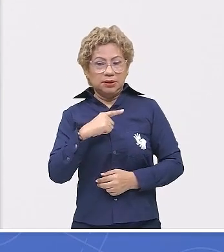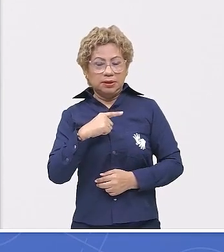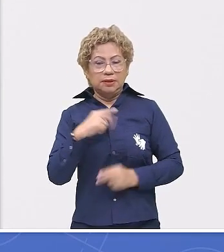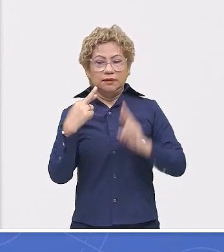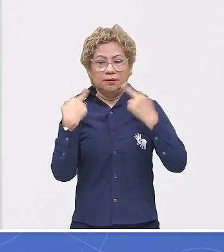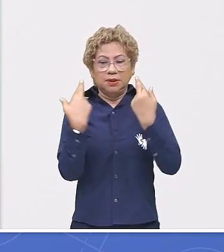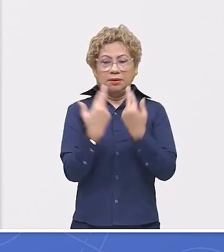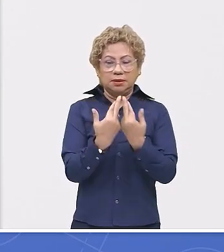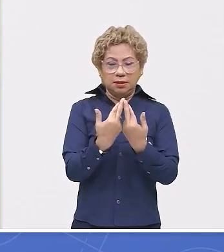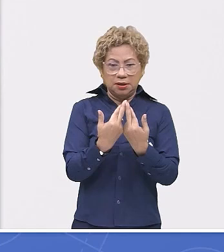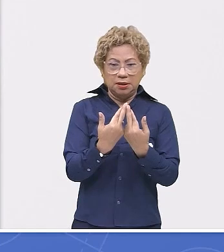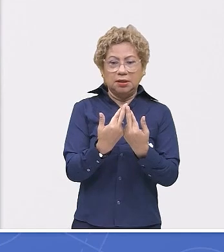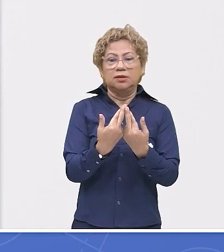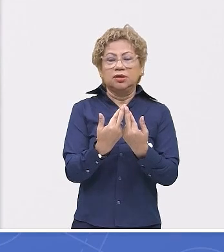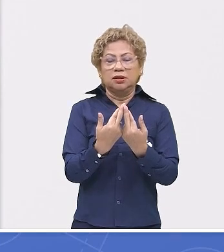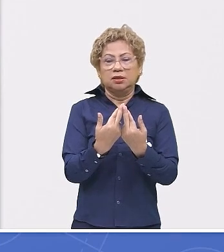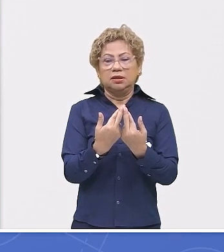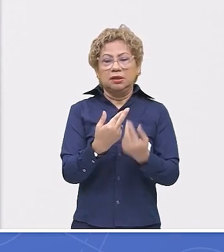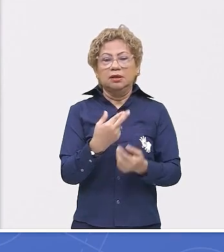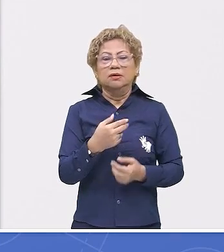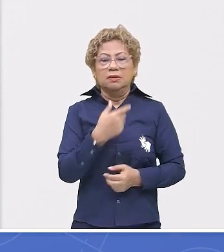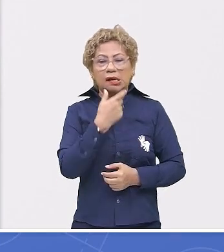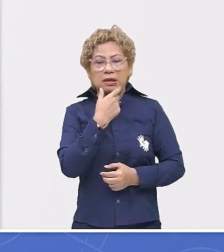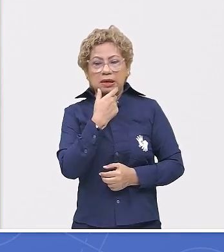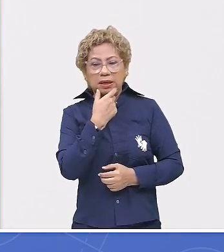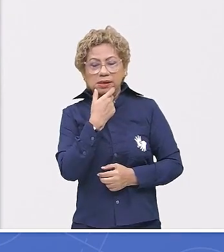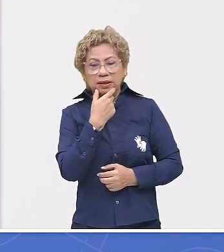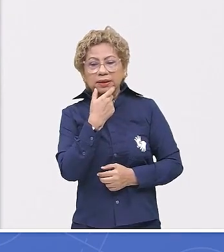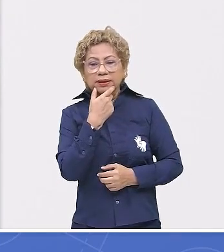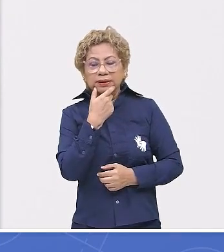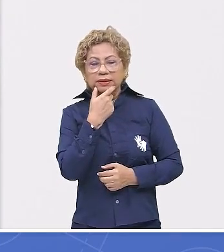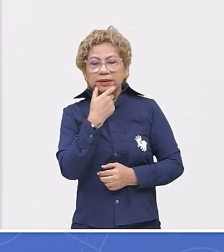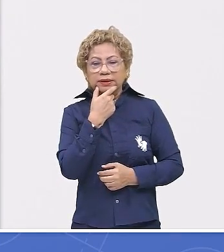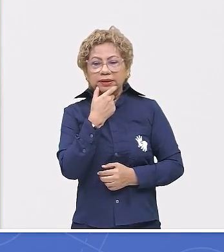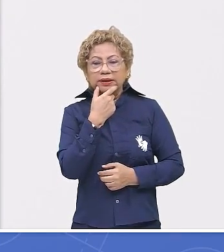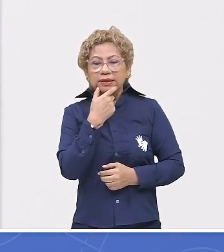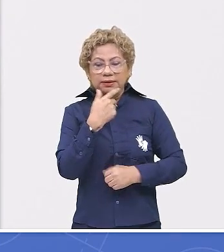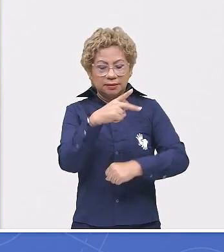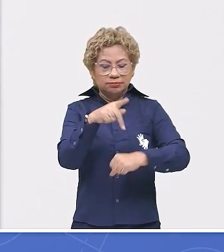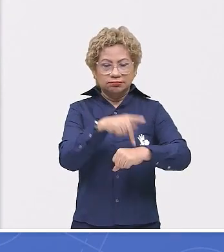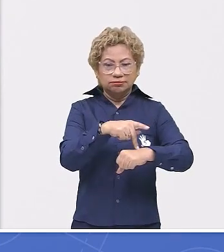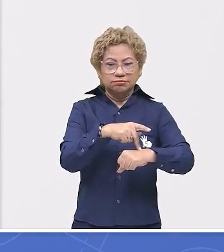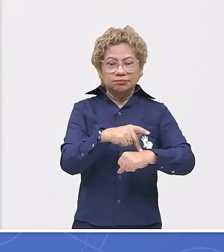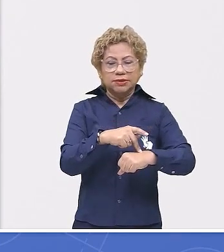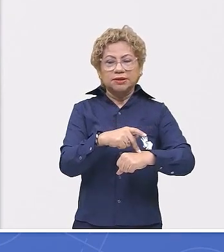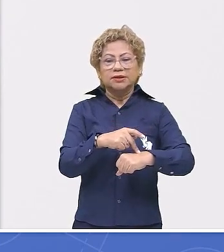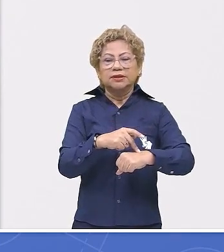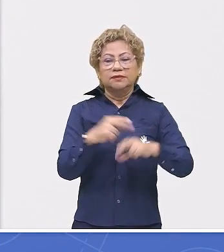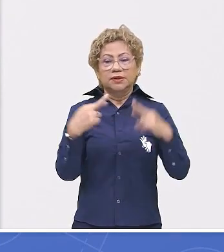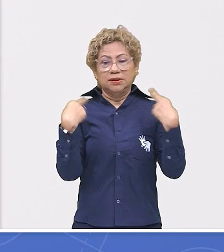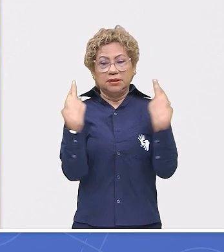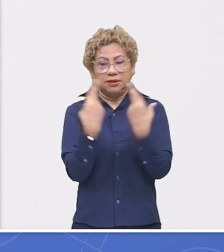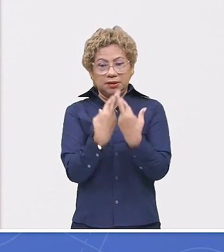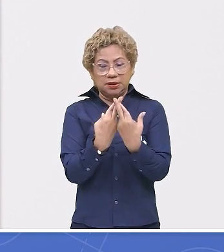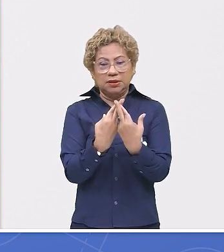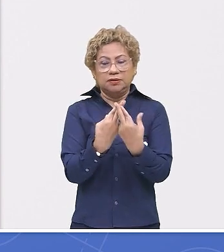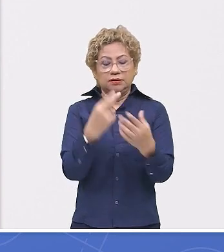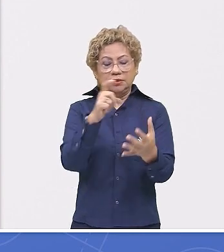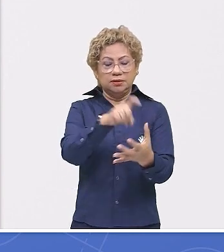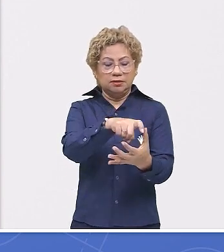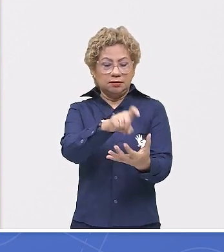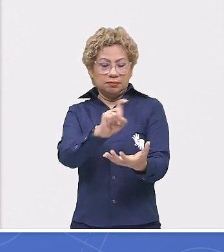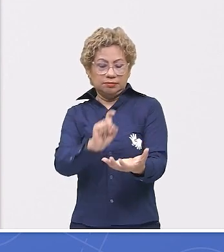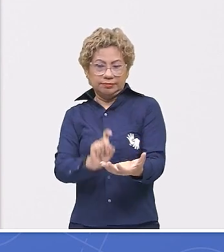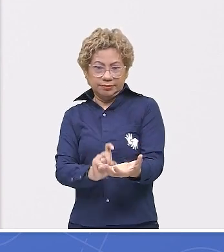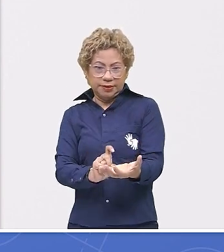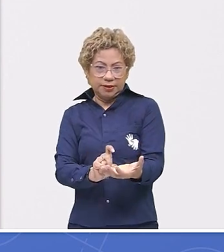de Greenwich, que vai surgir o quê? O Sistema Internacional aí, de Marcação do Tempo. Mas como é que vai